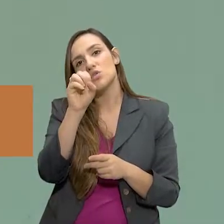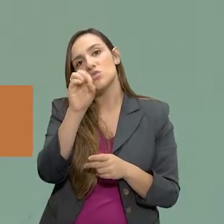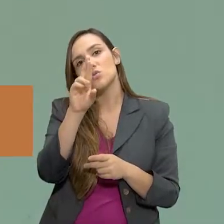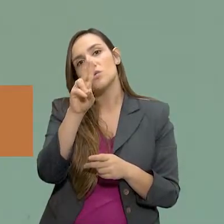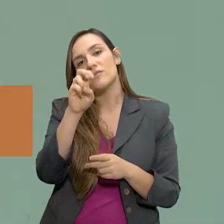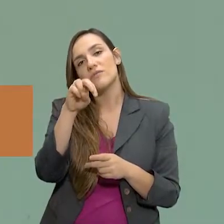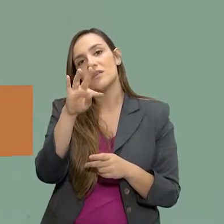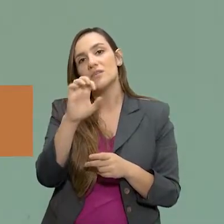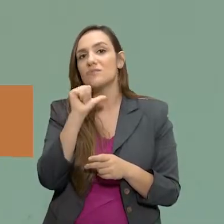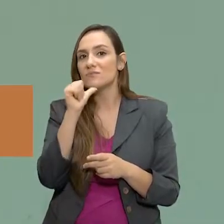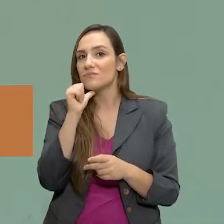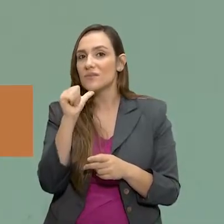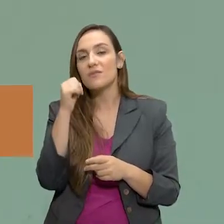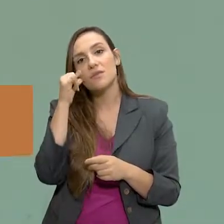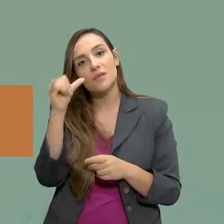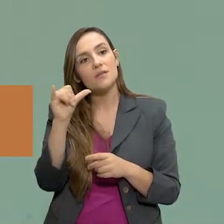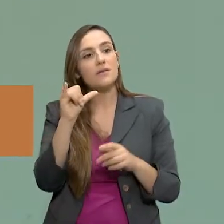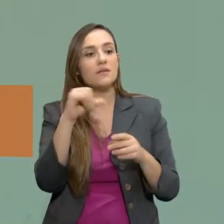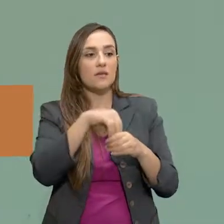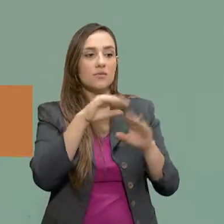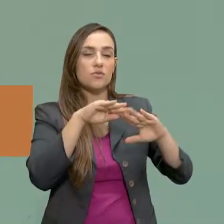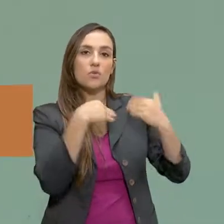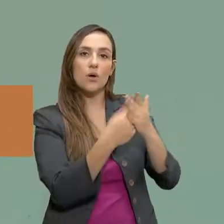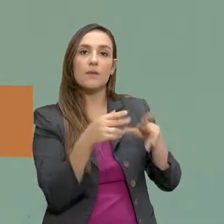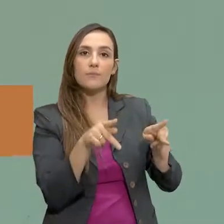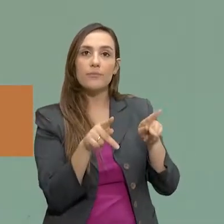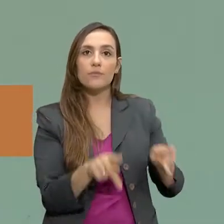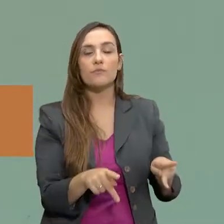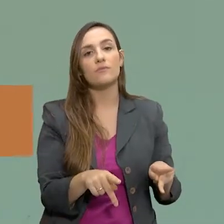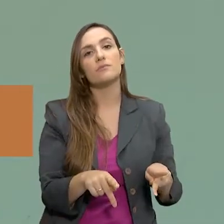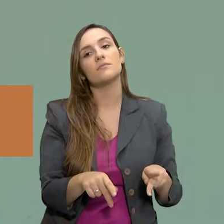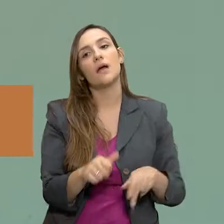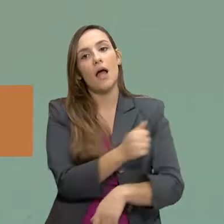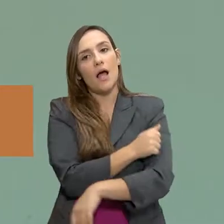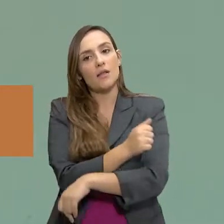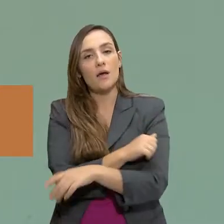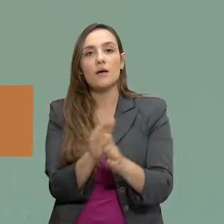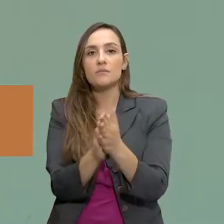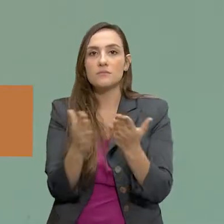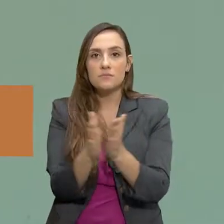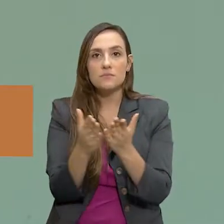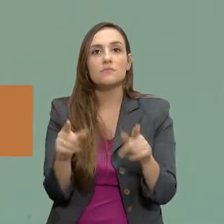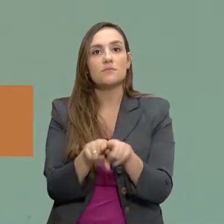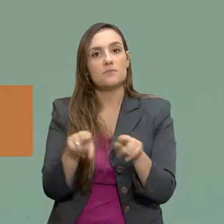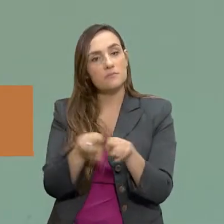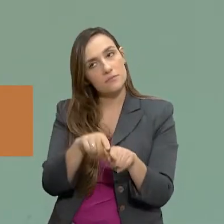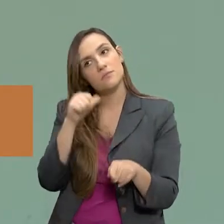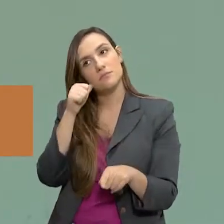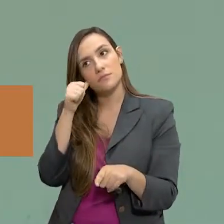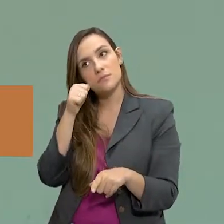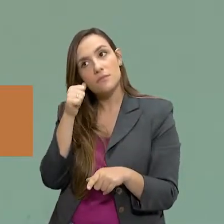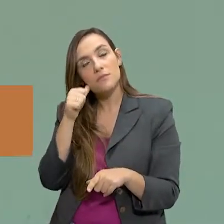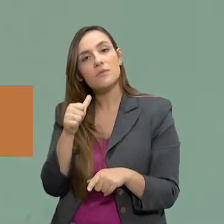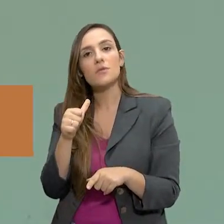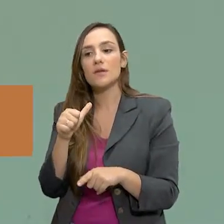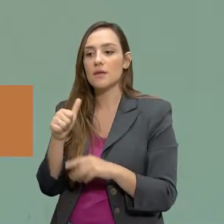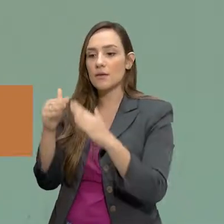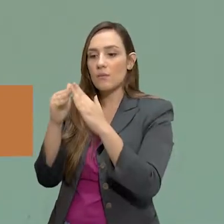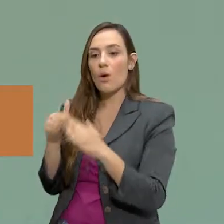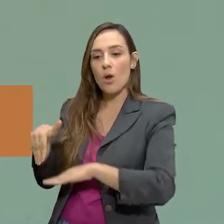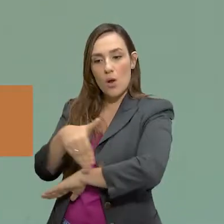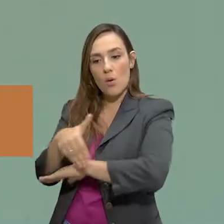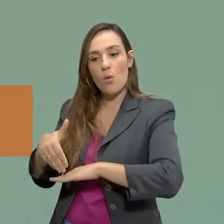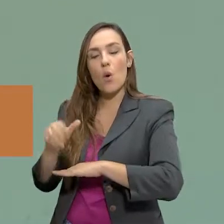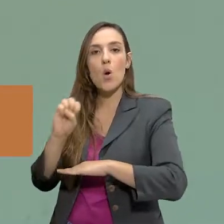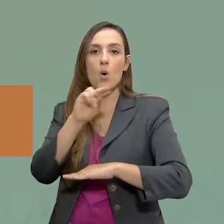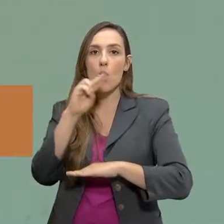nas escolas públicas, né, para as alunas de baixa renda, mas também para as mulheres em situação de rua, para as mulheres em